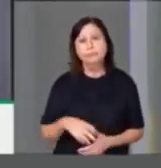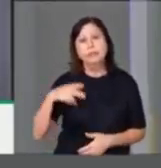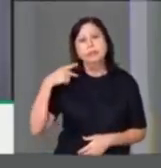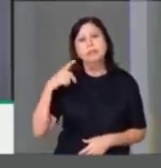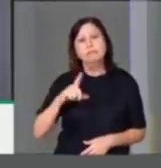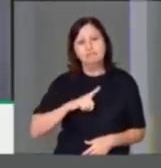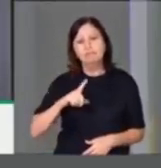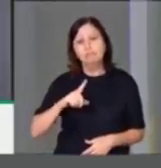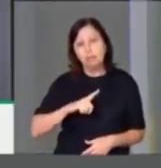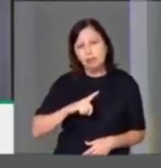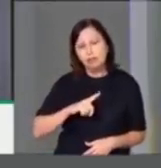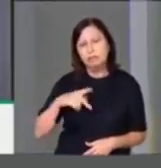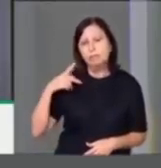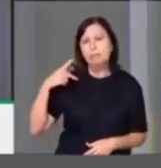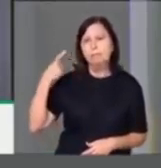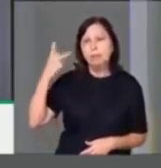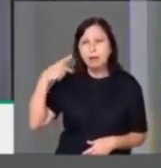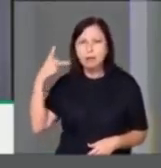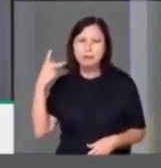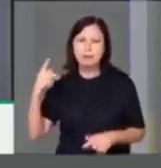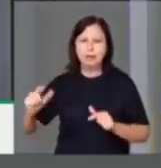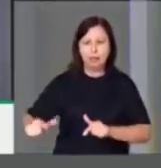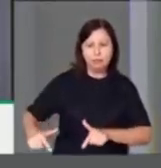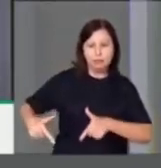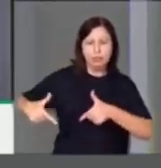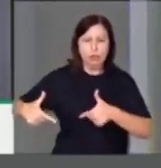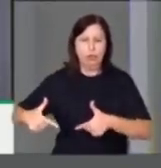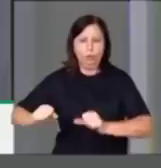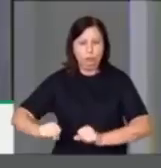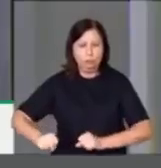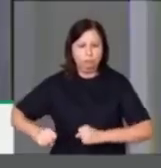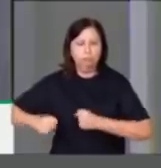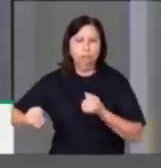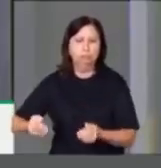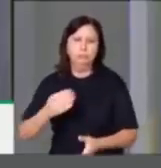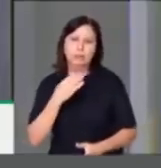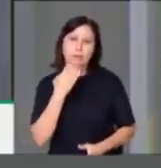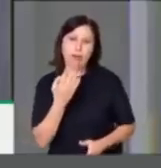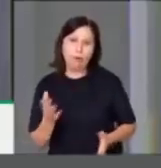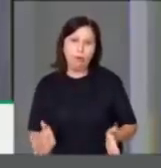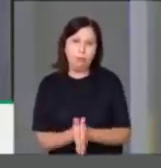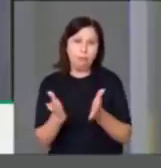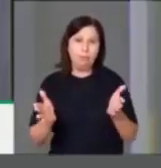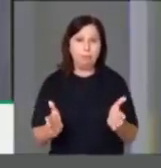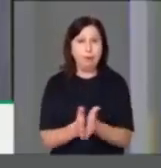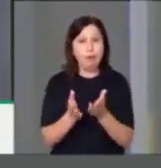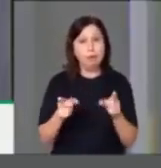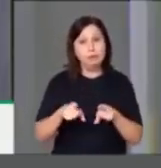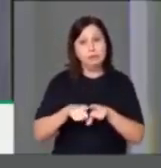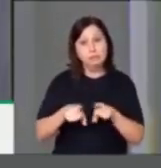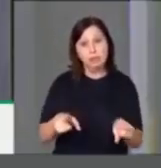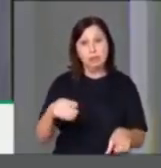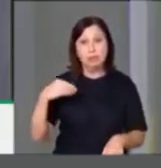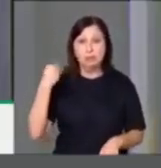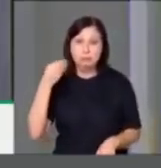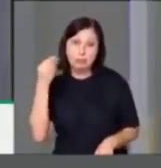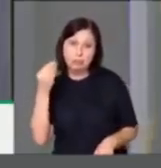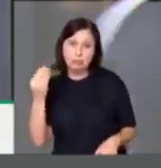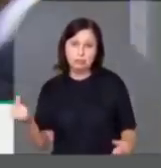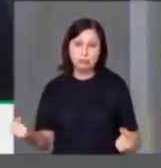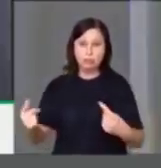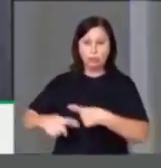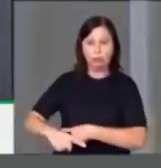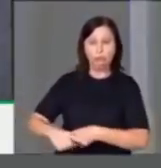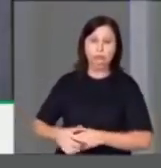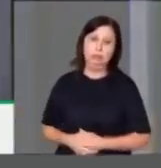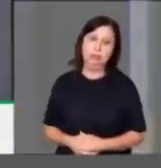defensores dos mais pobres, não fazem como diversos colegas aqui da casa, liberais inclusive, pessoas do